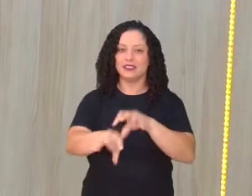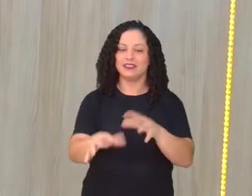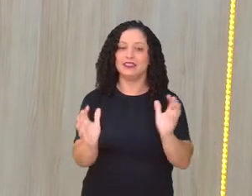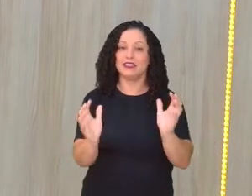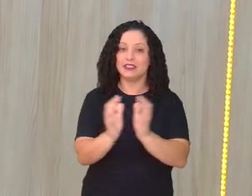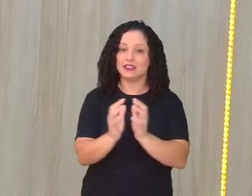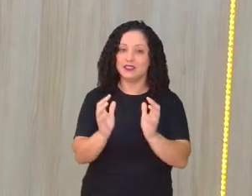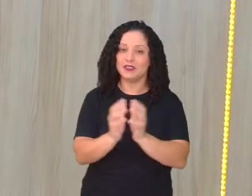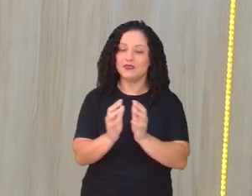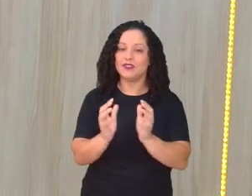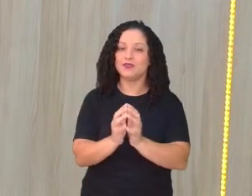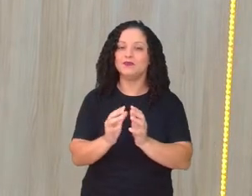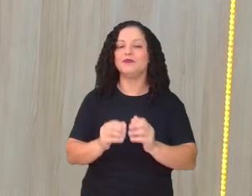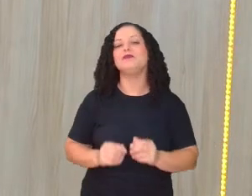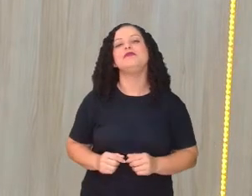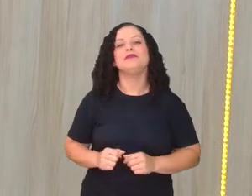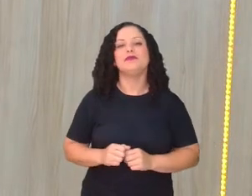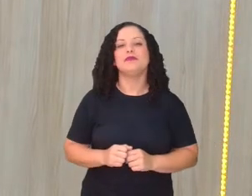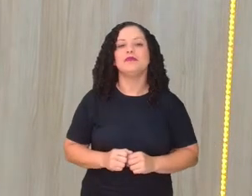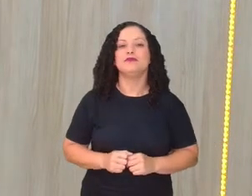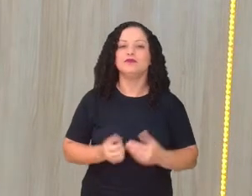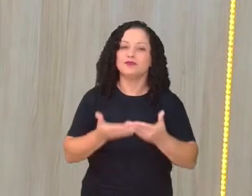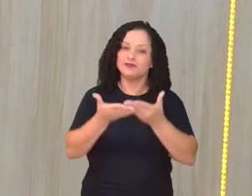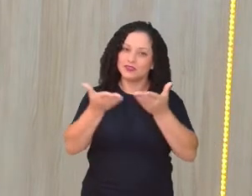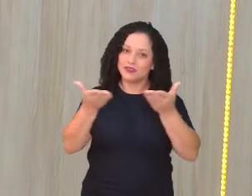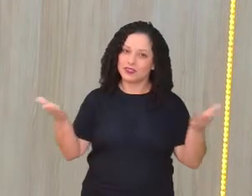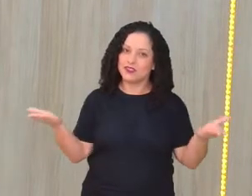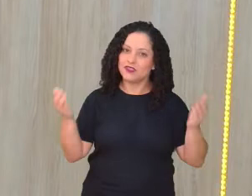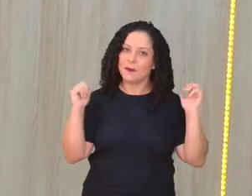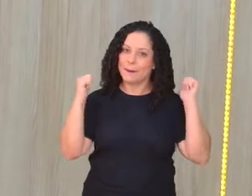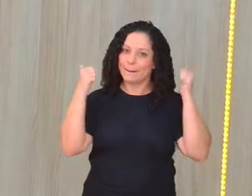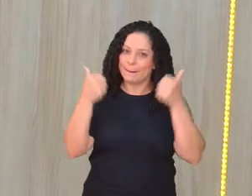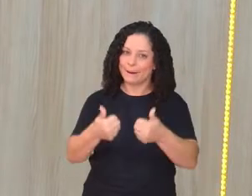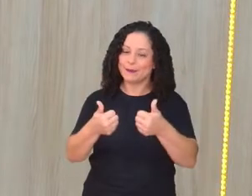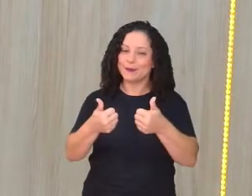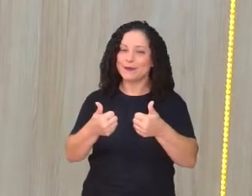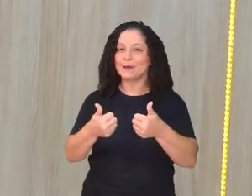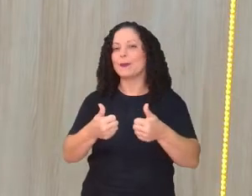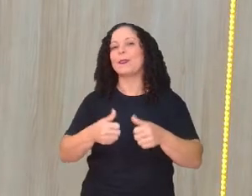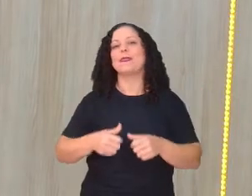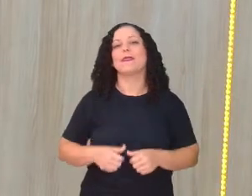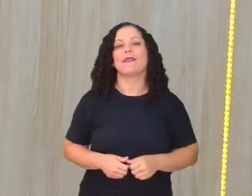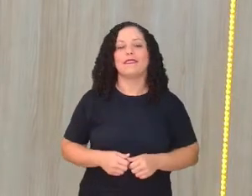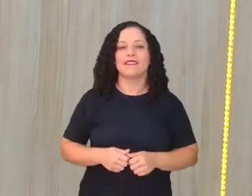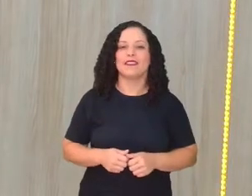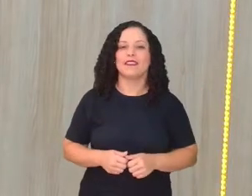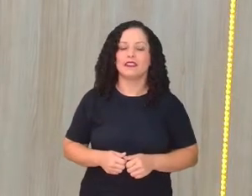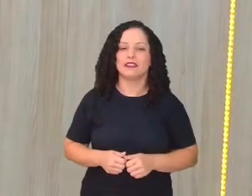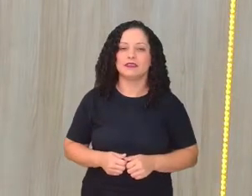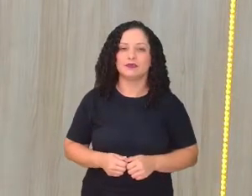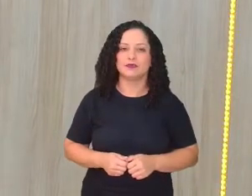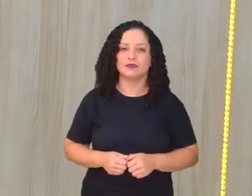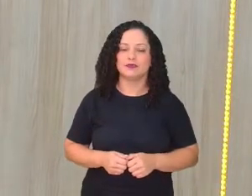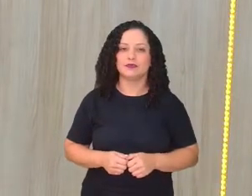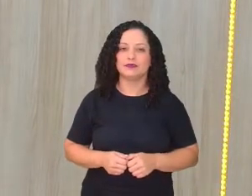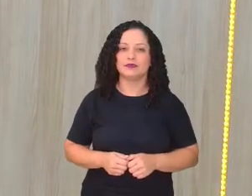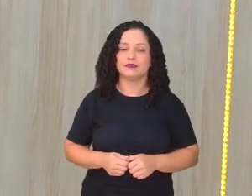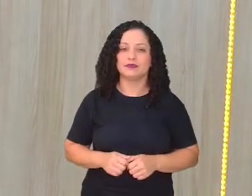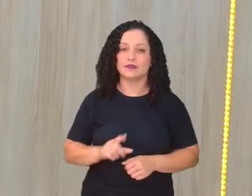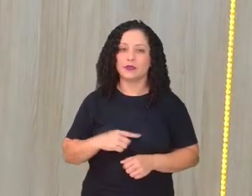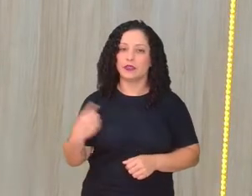e espero que estejam todos e todas muito bem. A gente vai